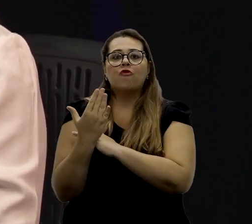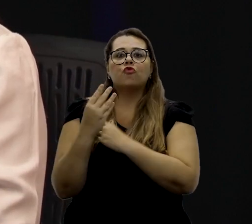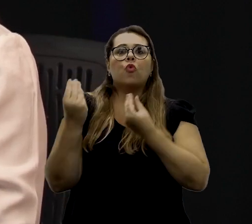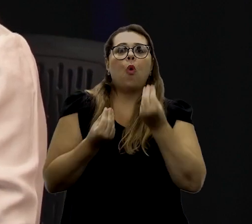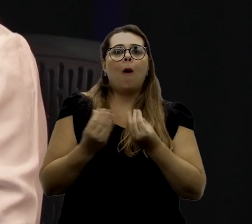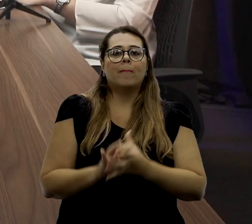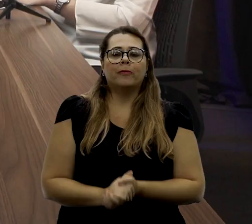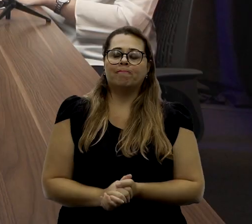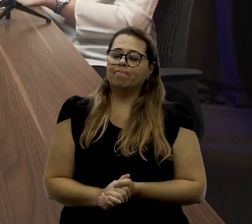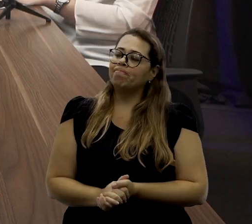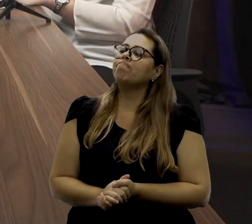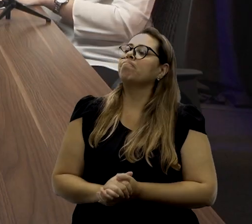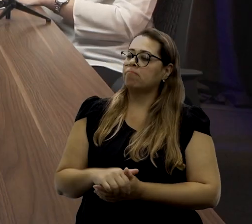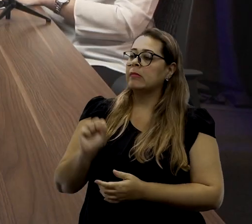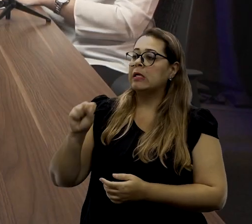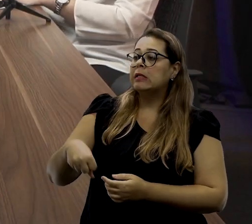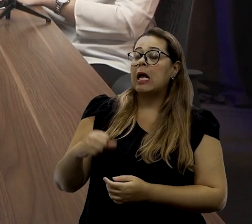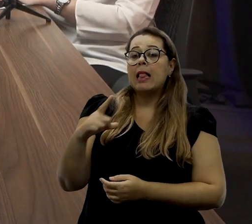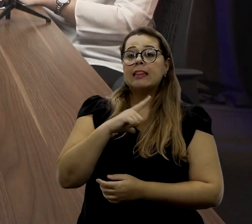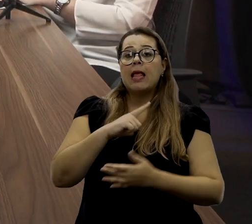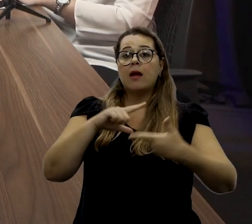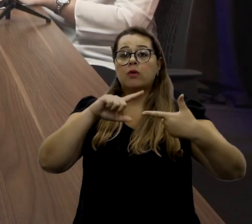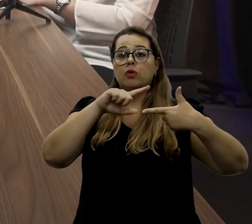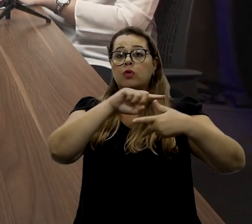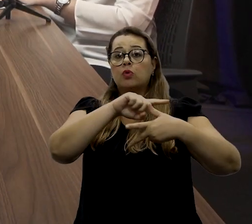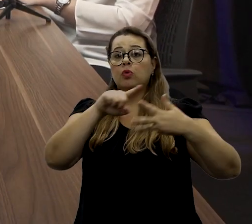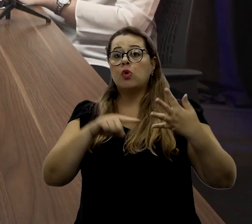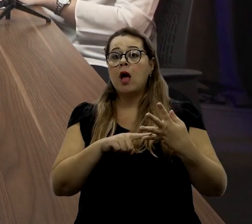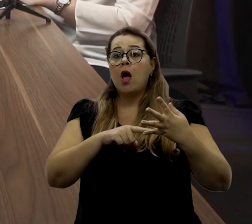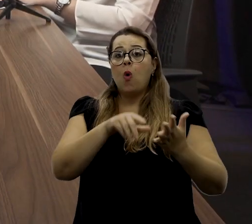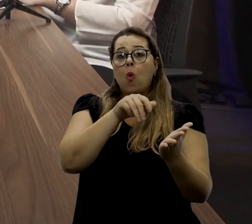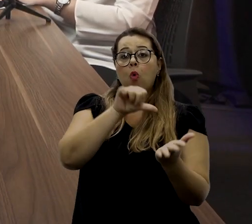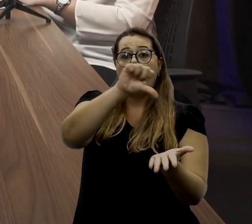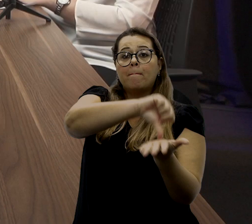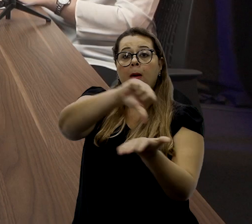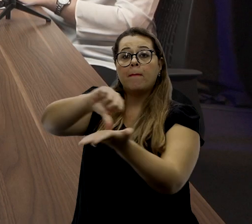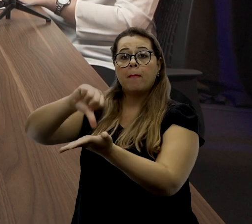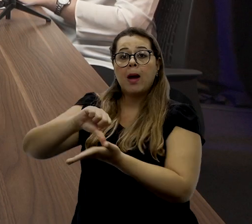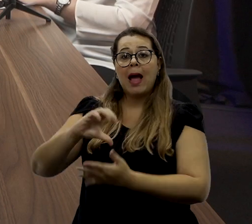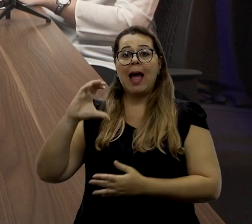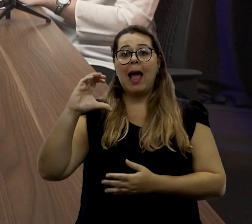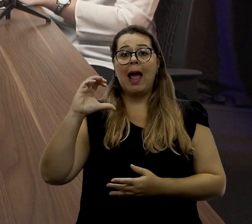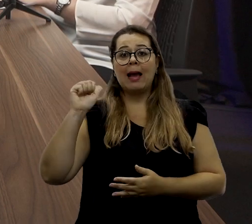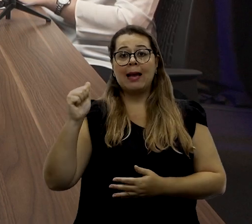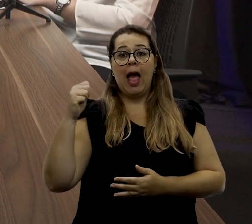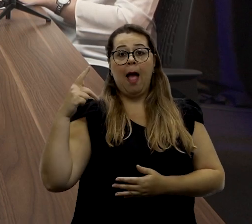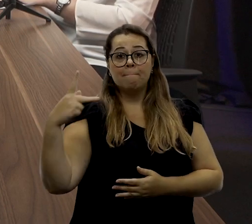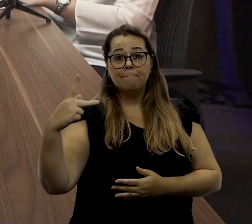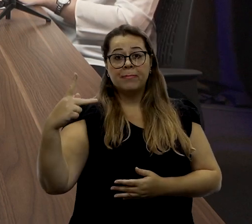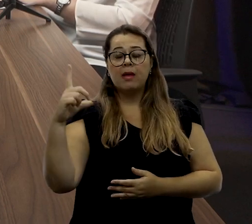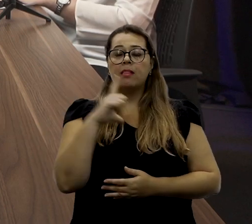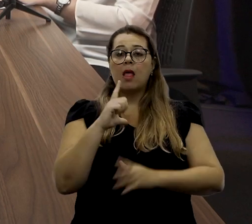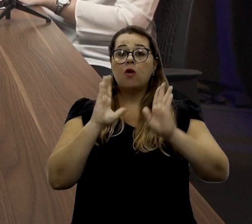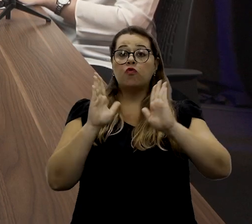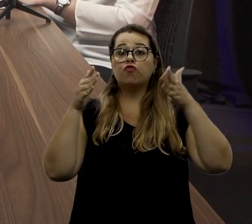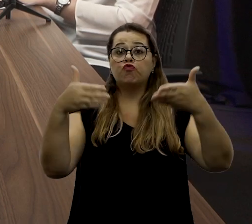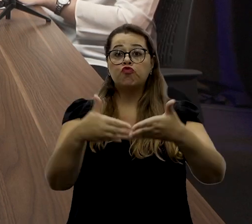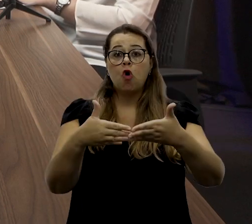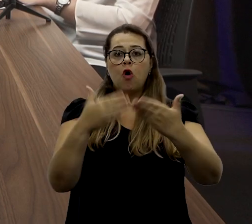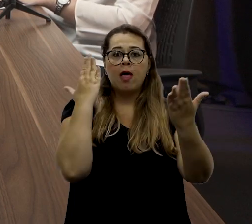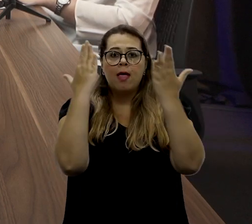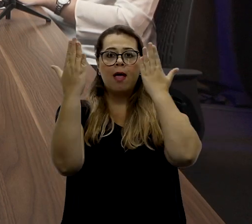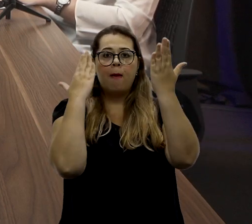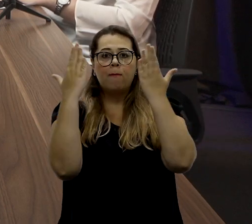fundamental dizer que existem os CAPs, né? Nós temos 4, 5 CAPs, existe um só de saúde mental relacionado a esse trabalho